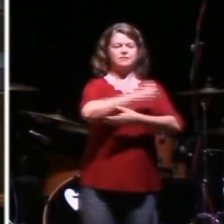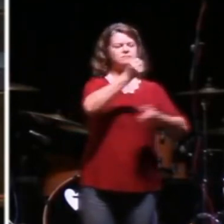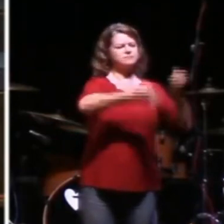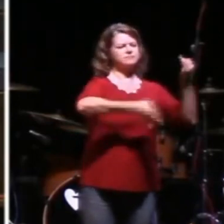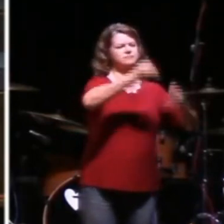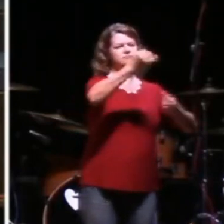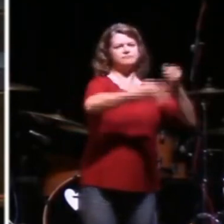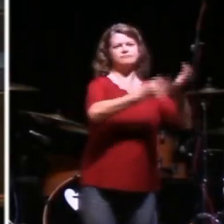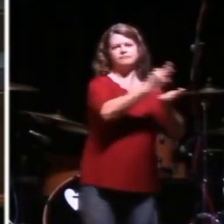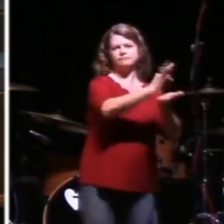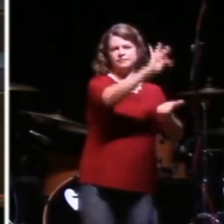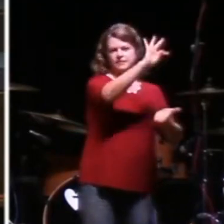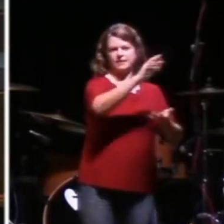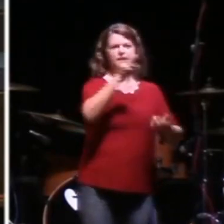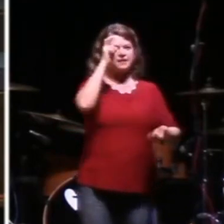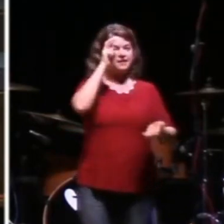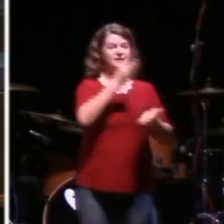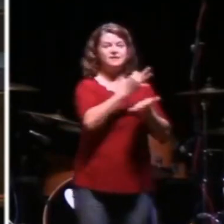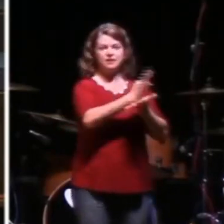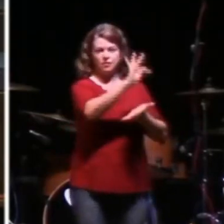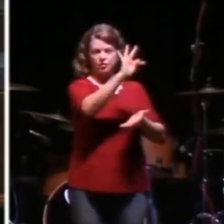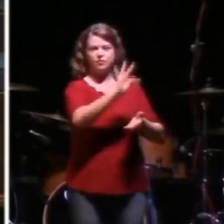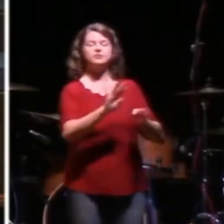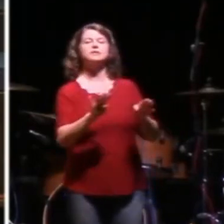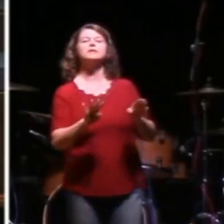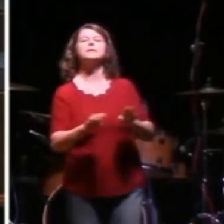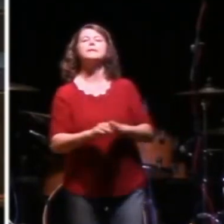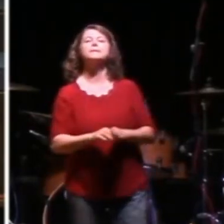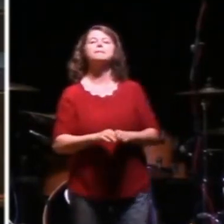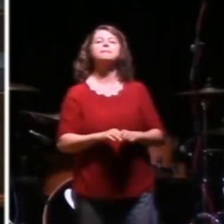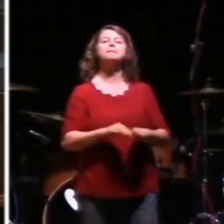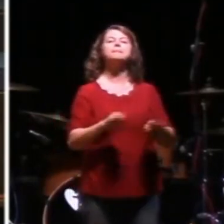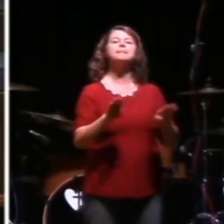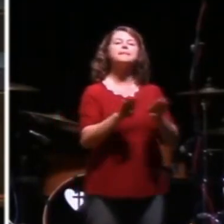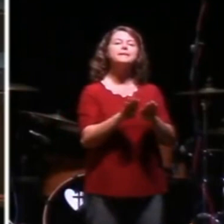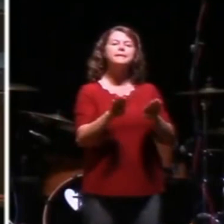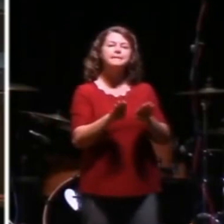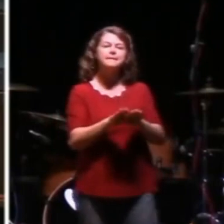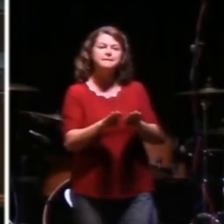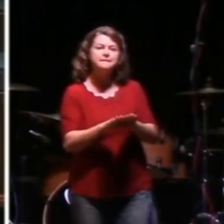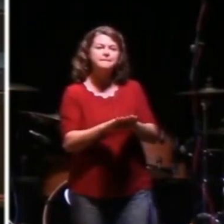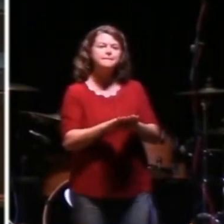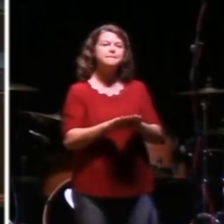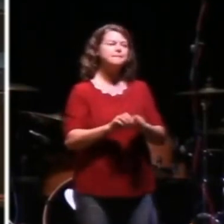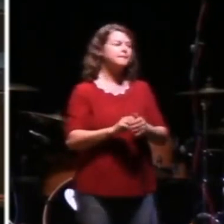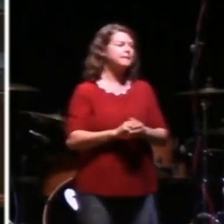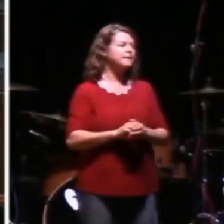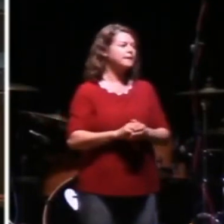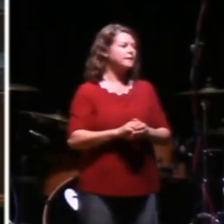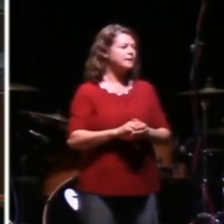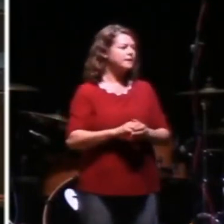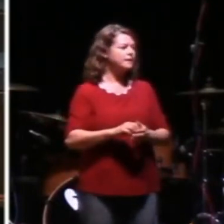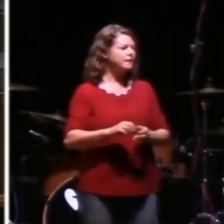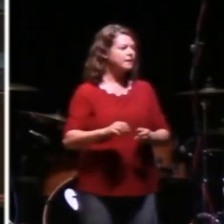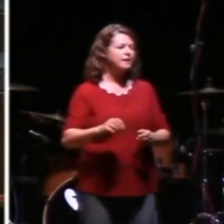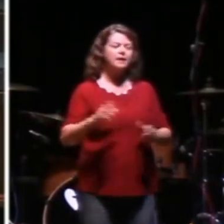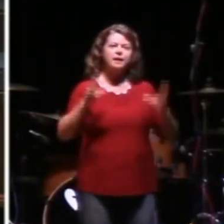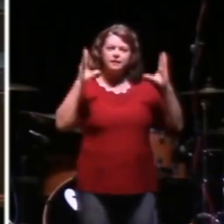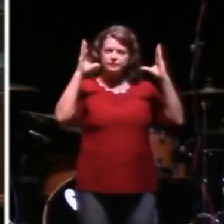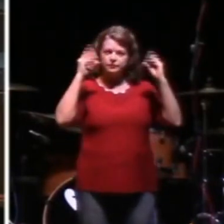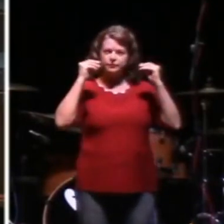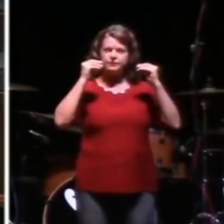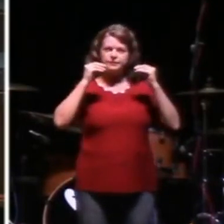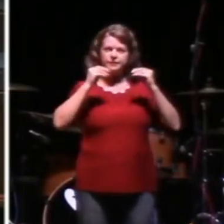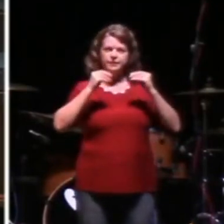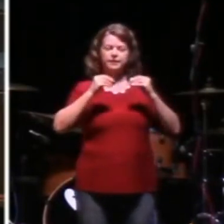tem lógica é a quinta teológica e também na quinta-feira à noite teremos uma palavra para as mulheres uma